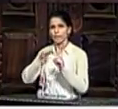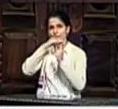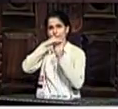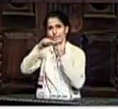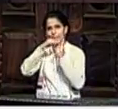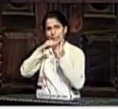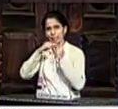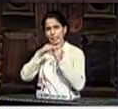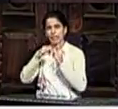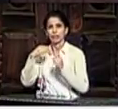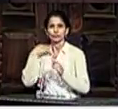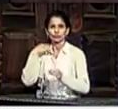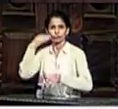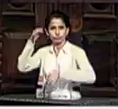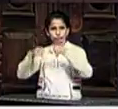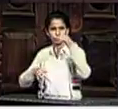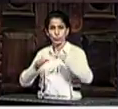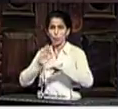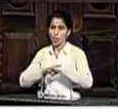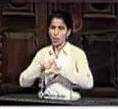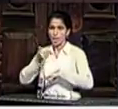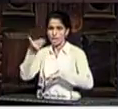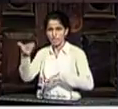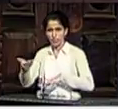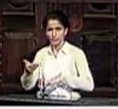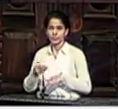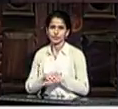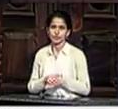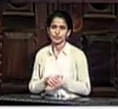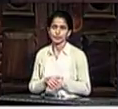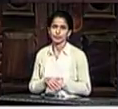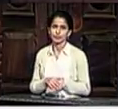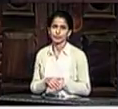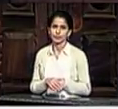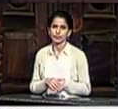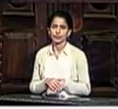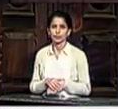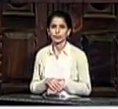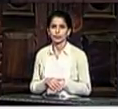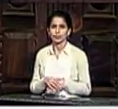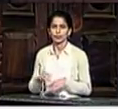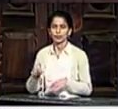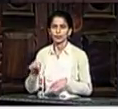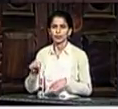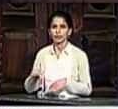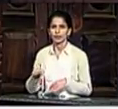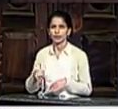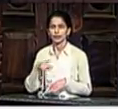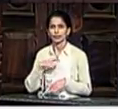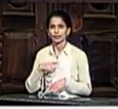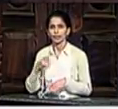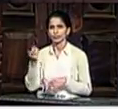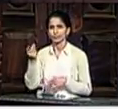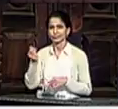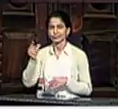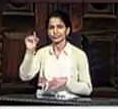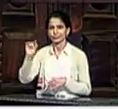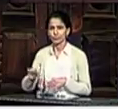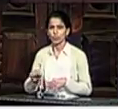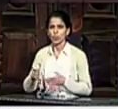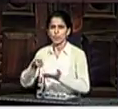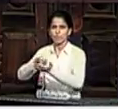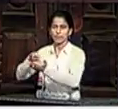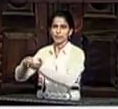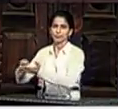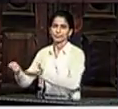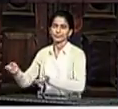da magistratura de um Estado. Aqui, nós temos arrestos para pagar a magistrados, o